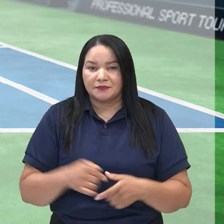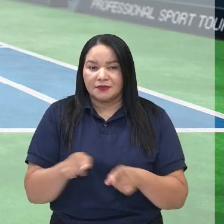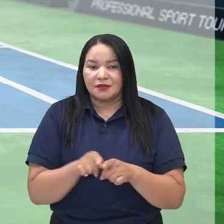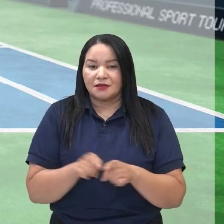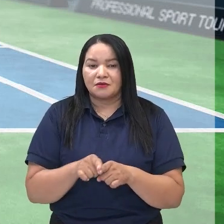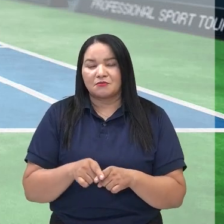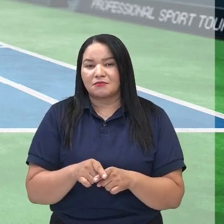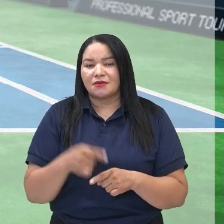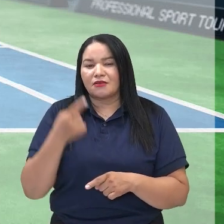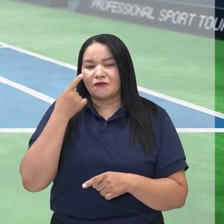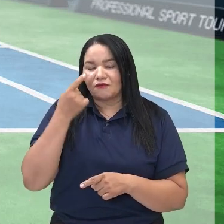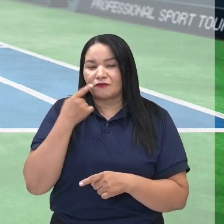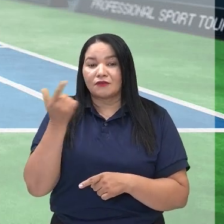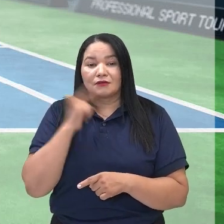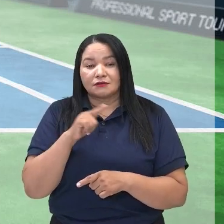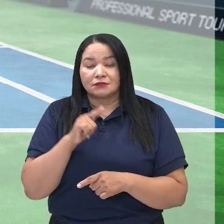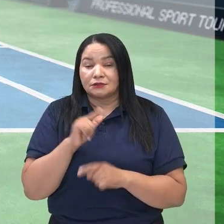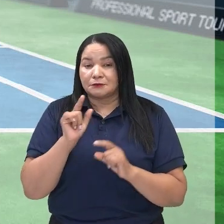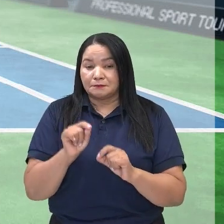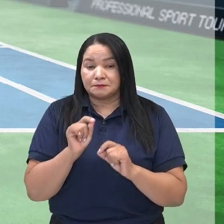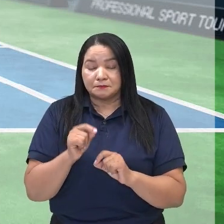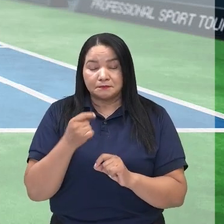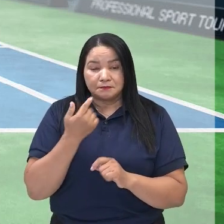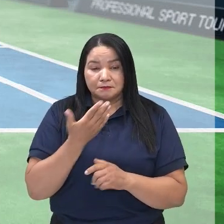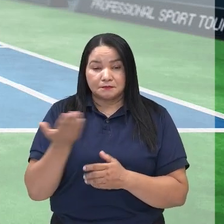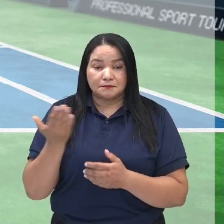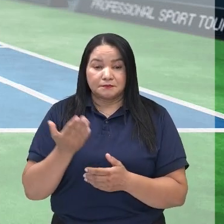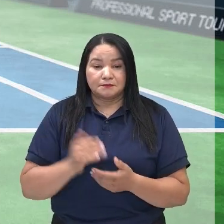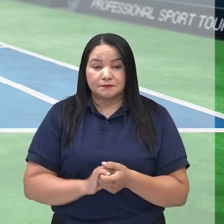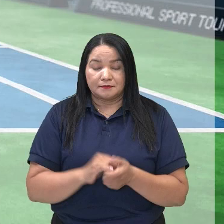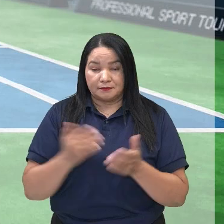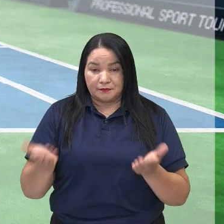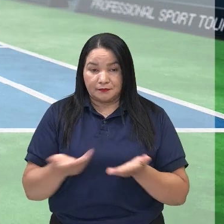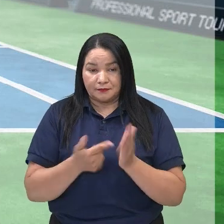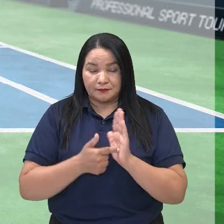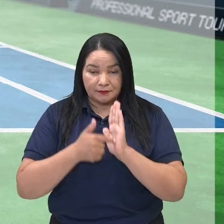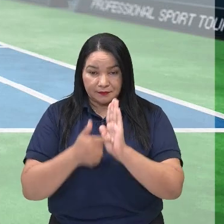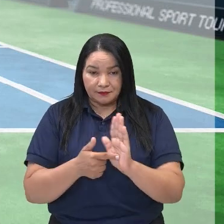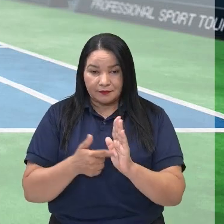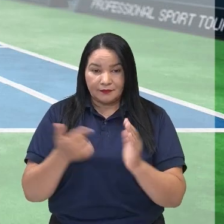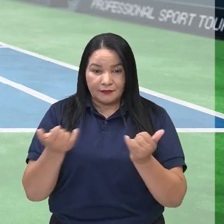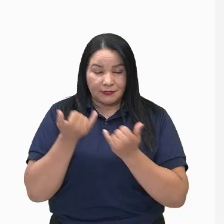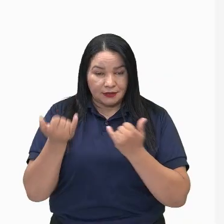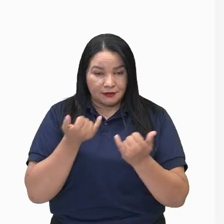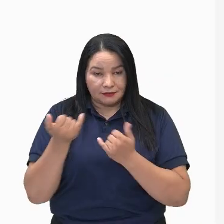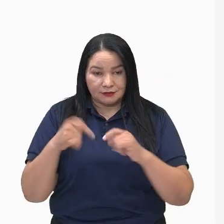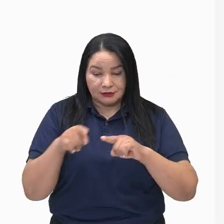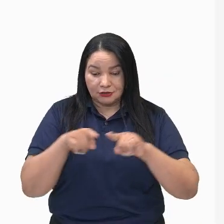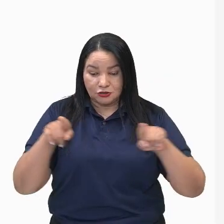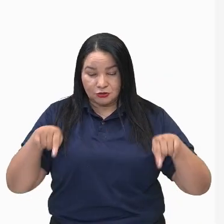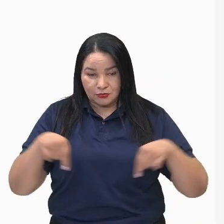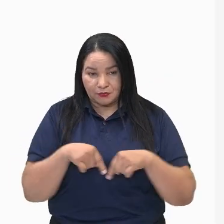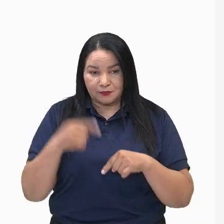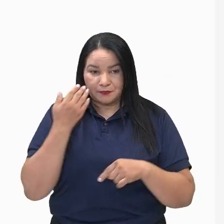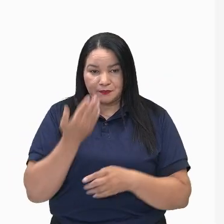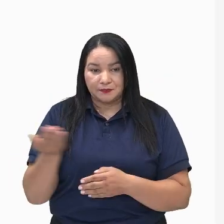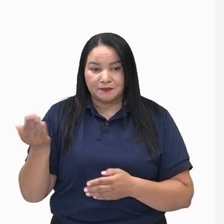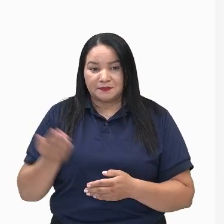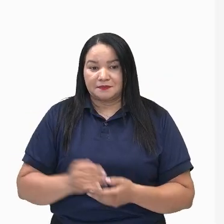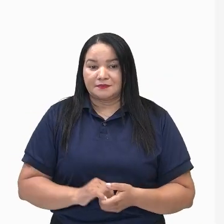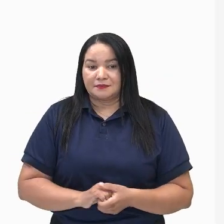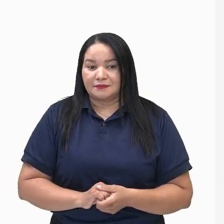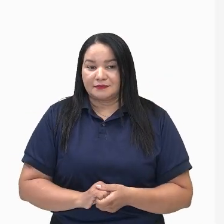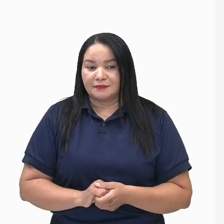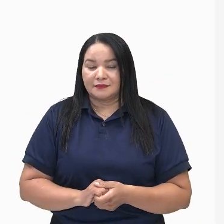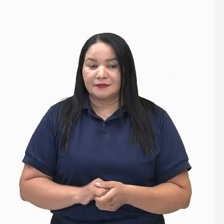consegue chegar próximo dessa habilidade, eu quero mostrar para vocês um pouco dos dados da quadra onde ele é praticado. Vamos lá? Olha só, a